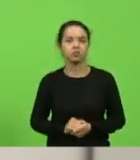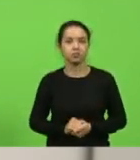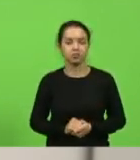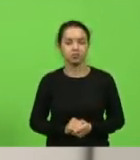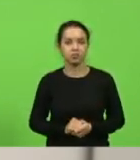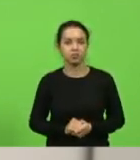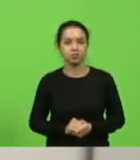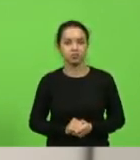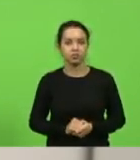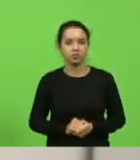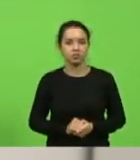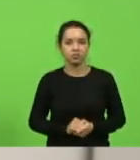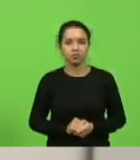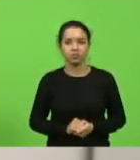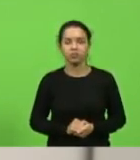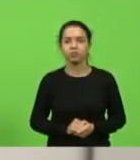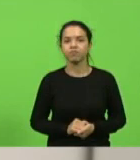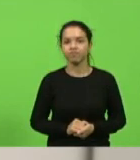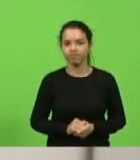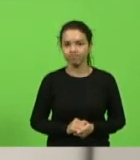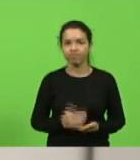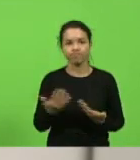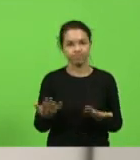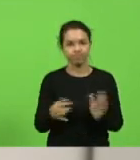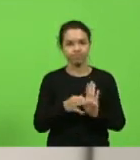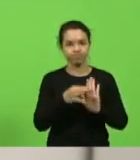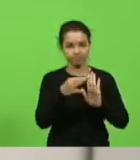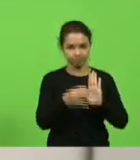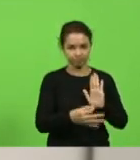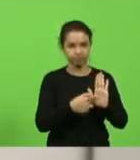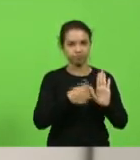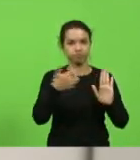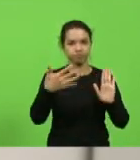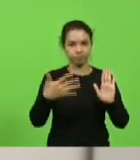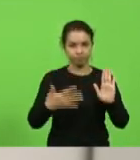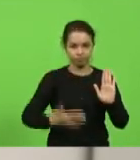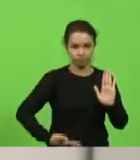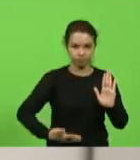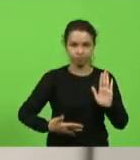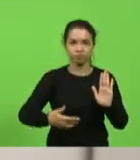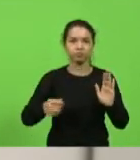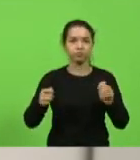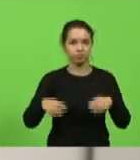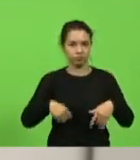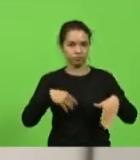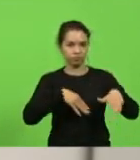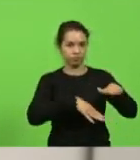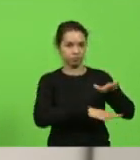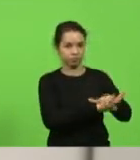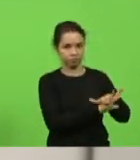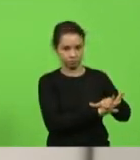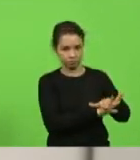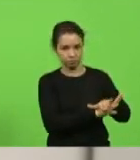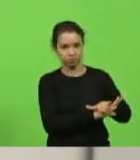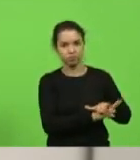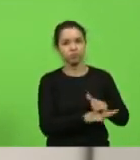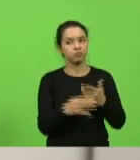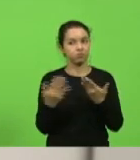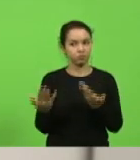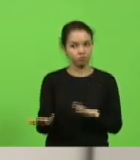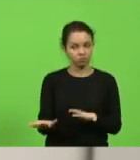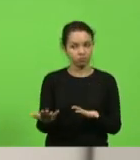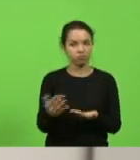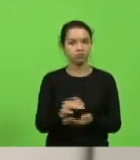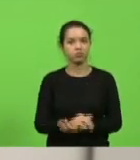Silva. Apesar desse parecer apontar a possibilidade de arquivamento em relação ao ora representado,